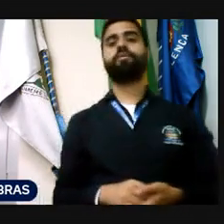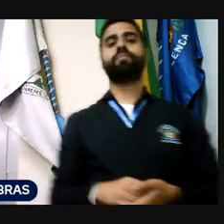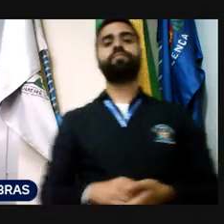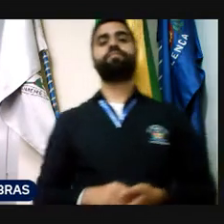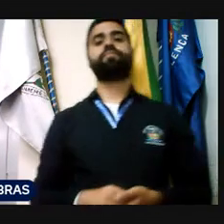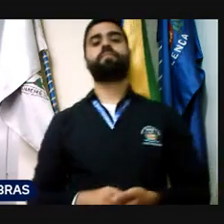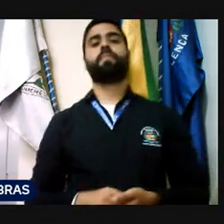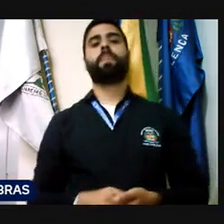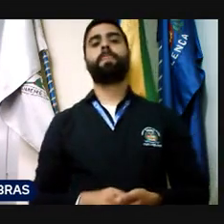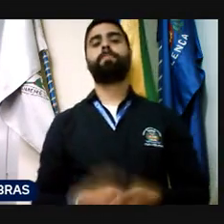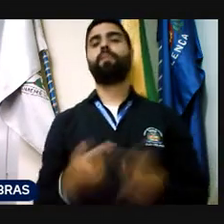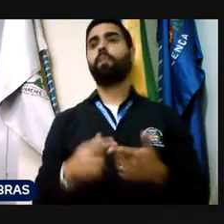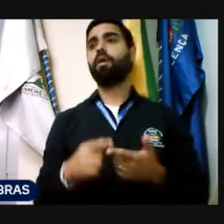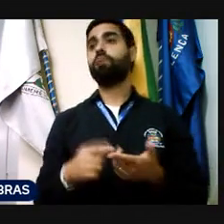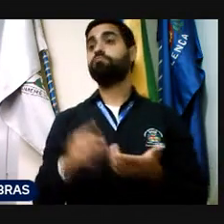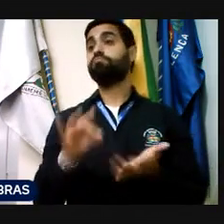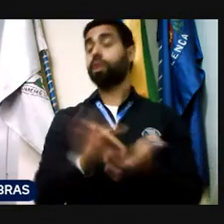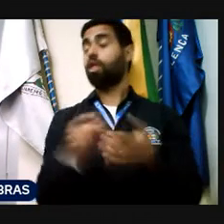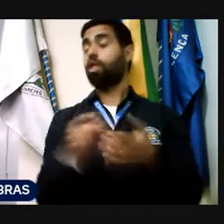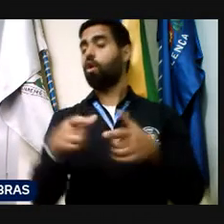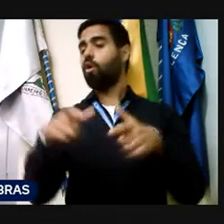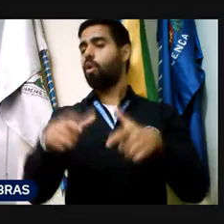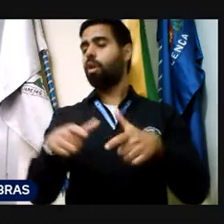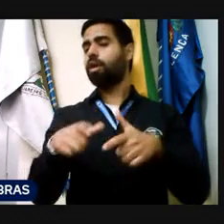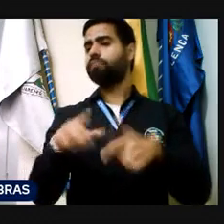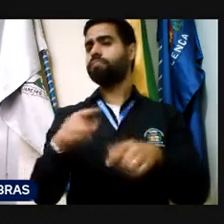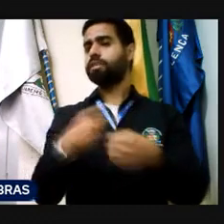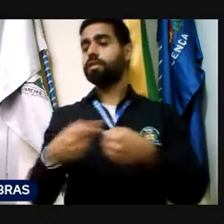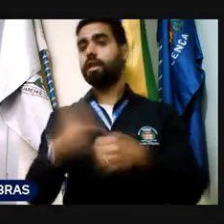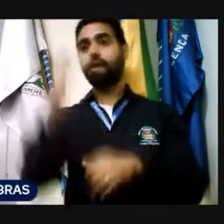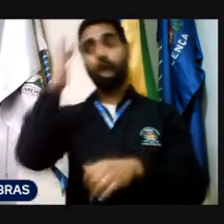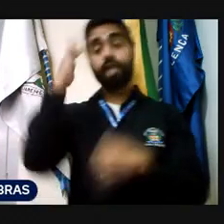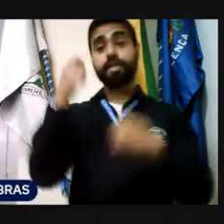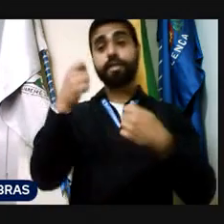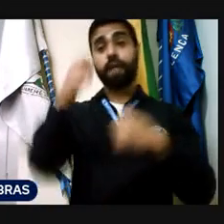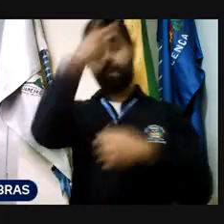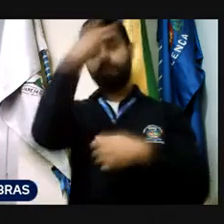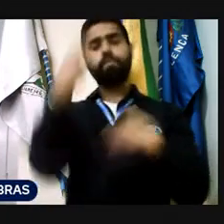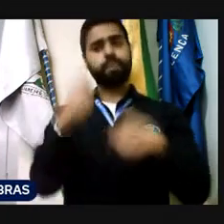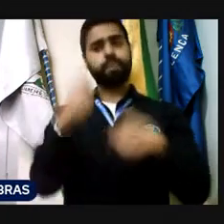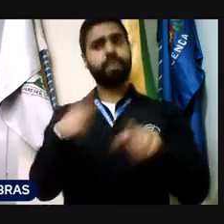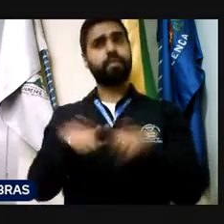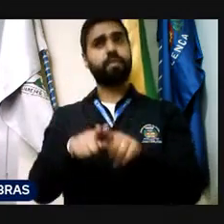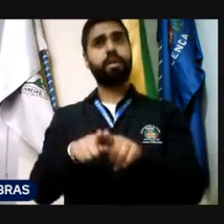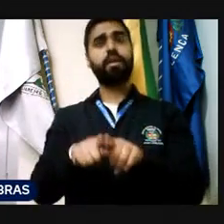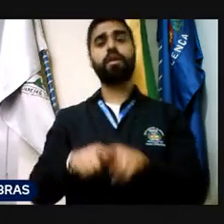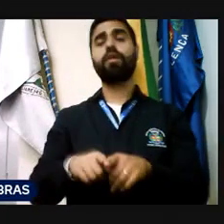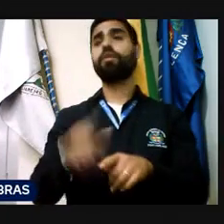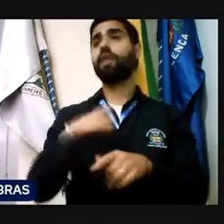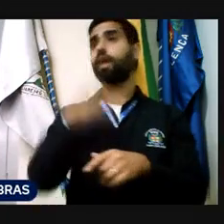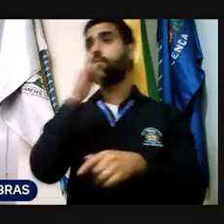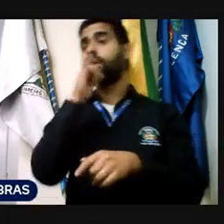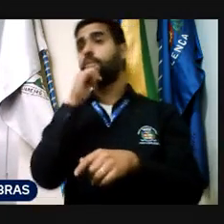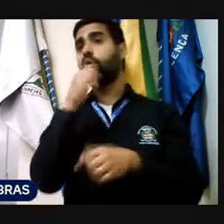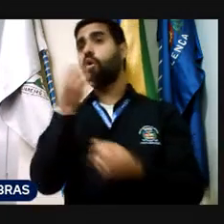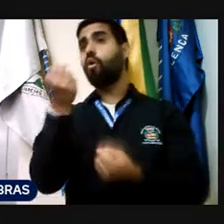perímetro urbano, entendeu? Acho que a prefeitura tinha que assumir. Volta e meia tem um carro caído na